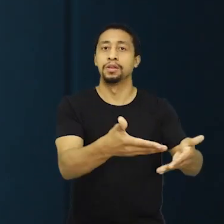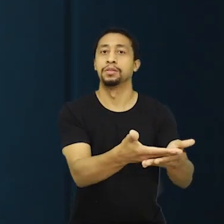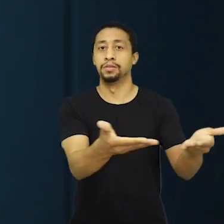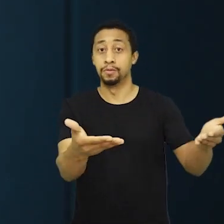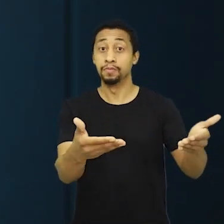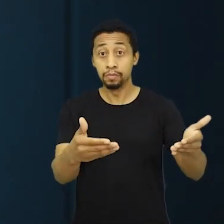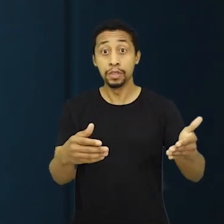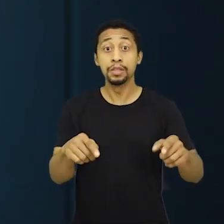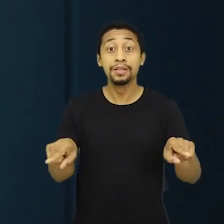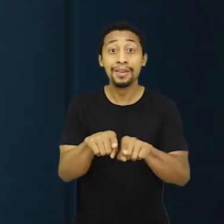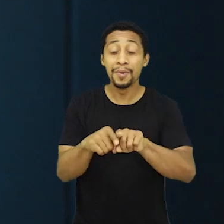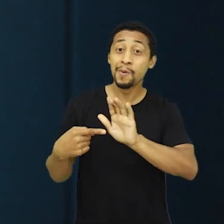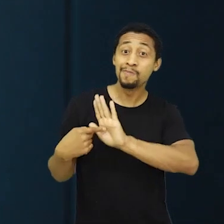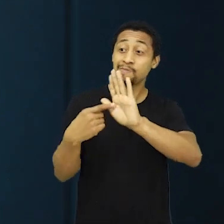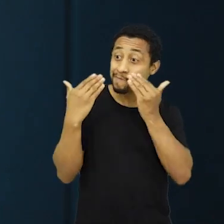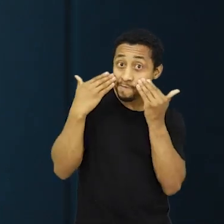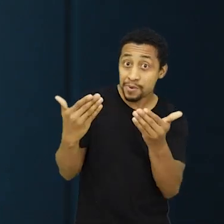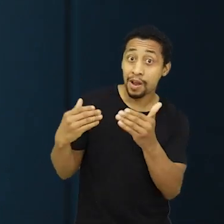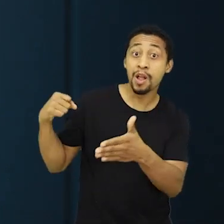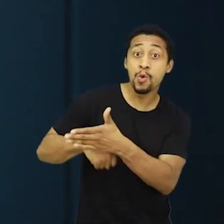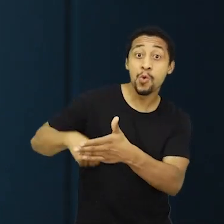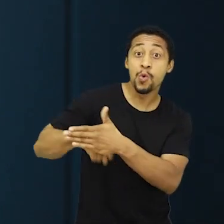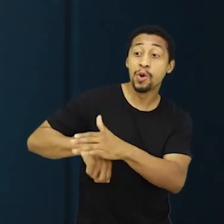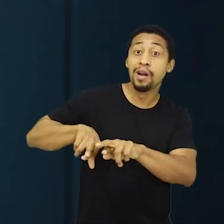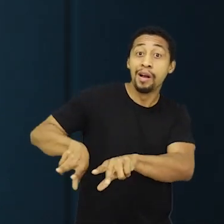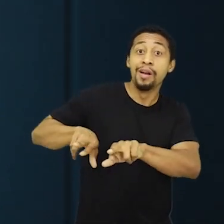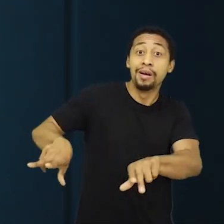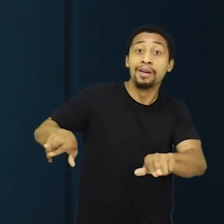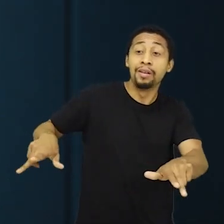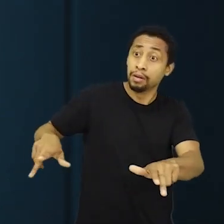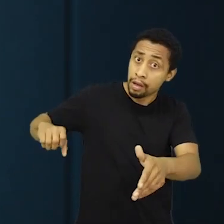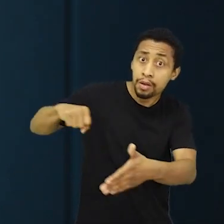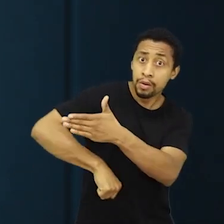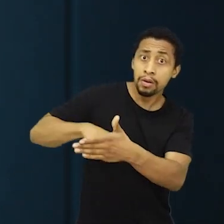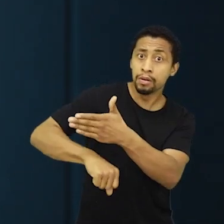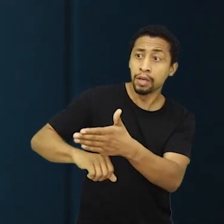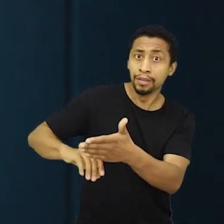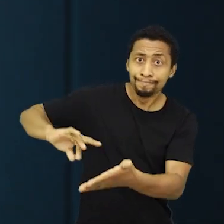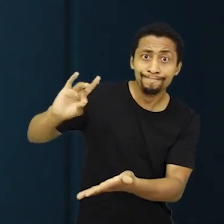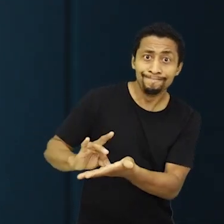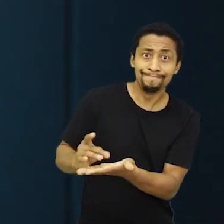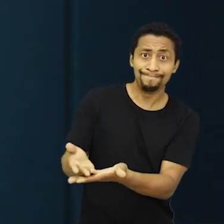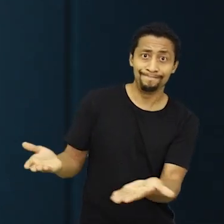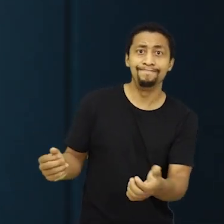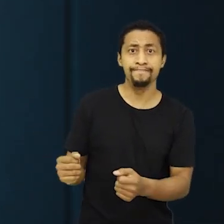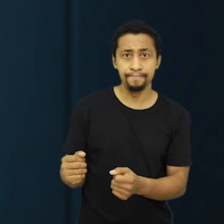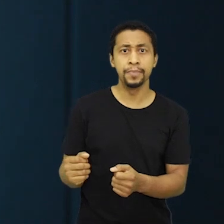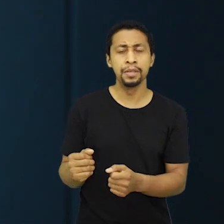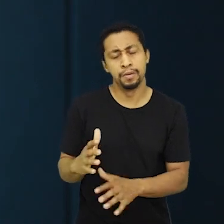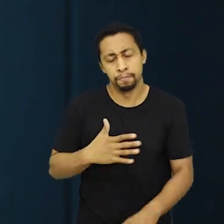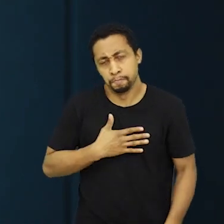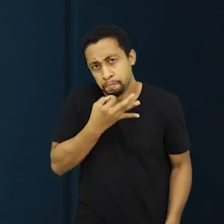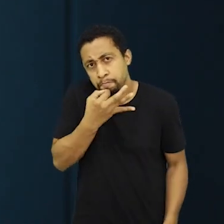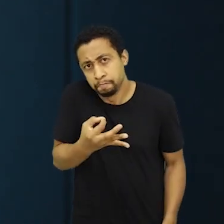luta que essas comunidades consideram como a luta legítima, né. Então acho que isso é